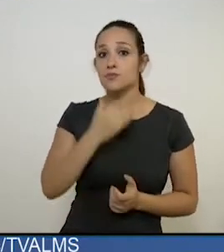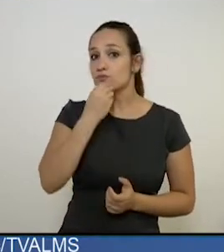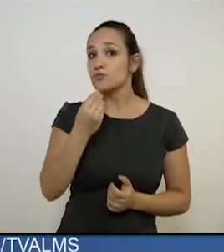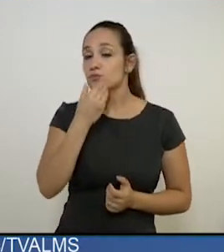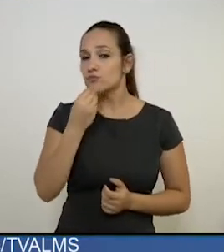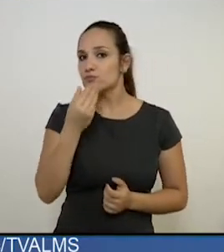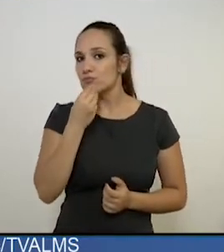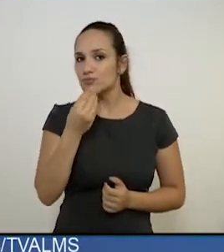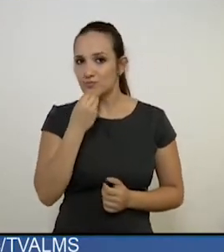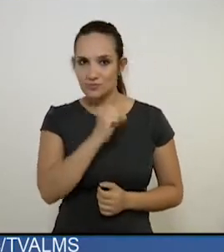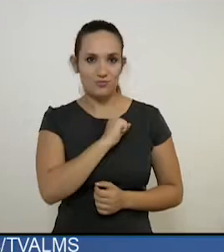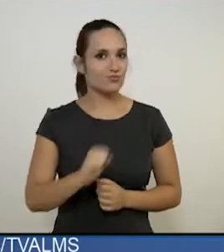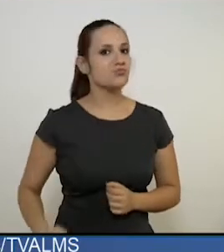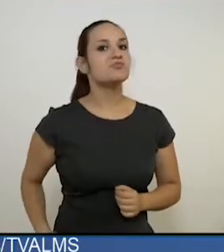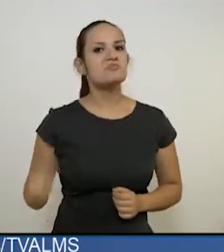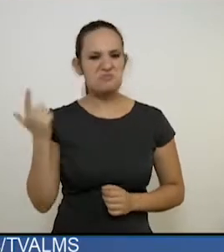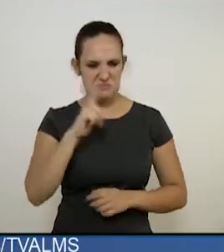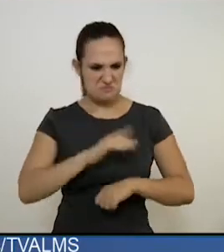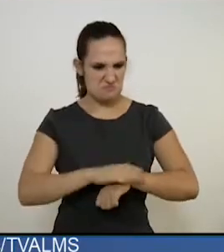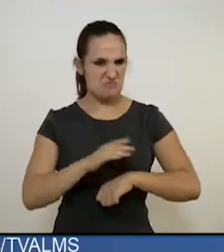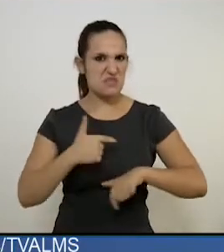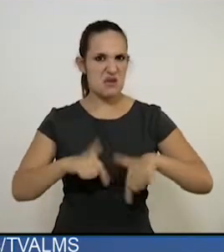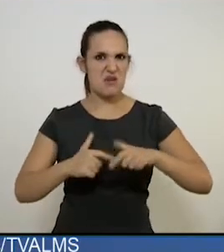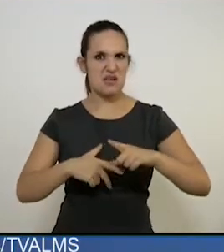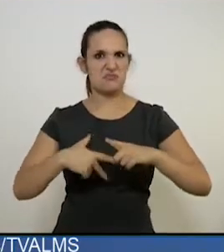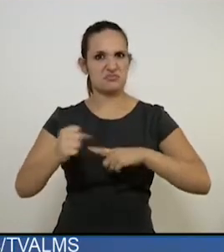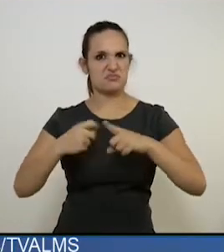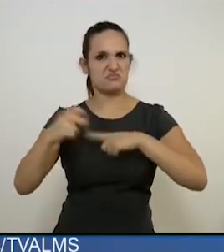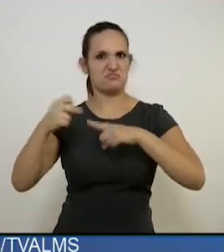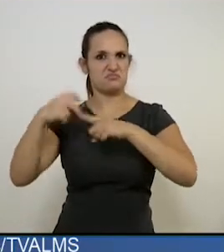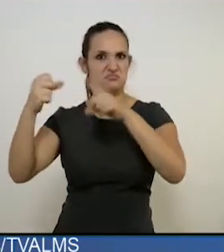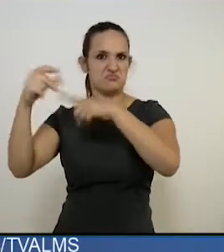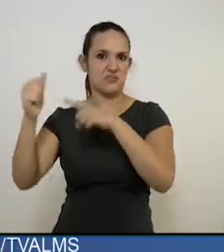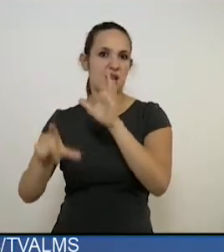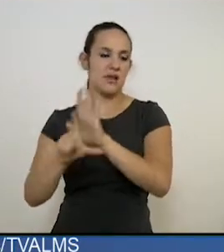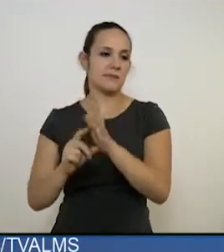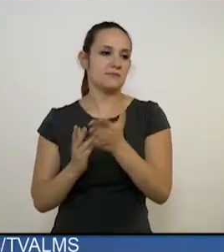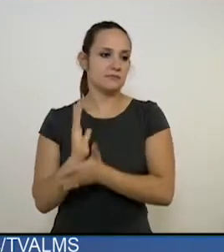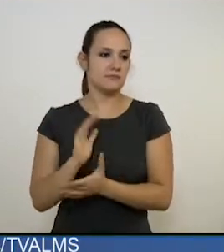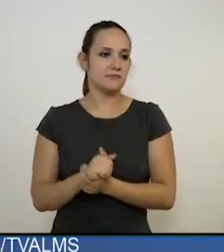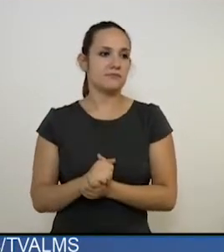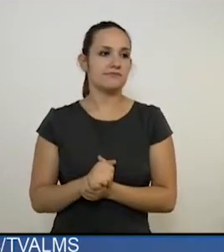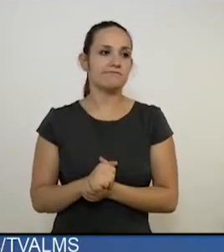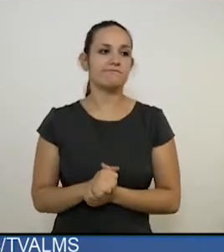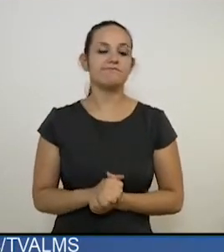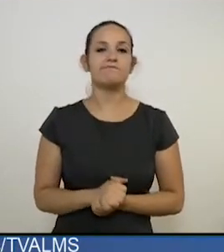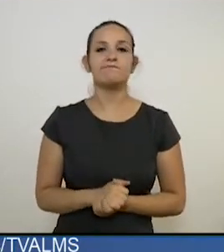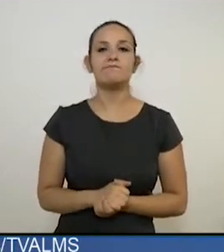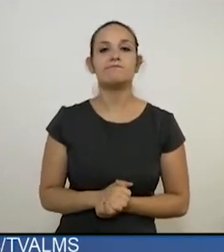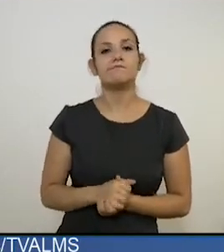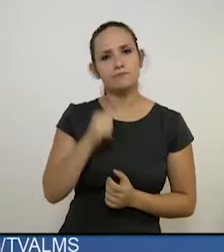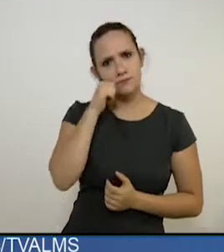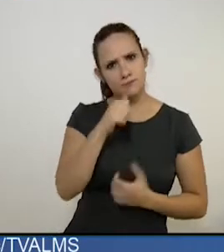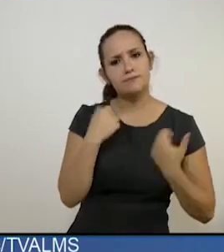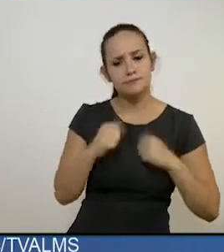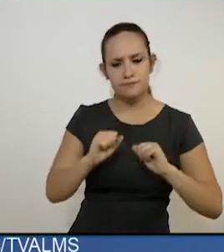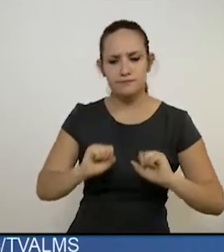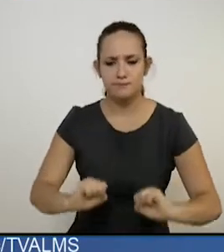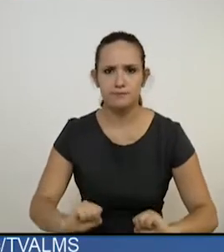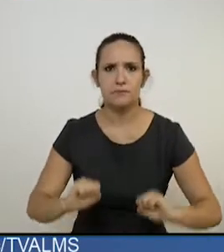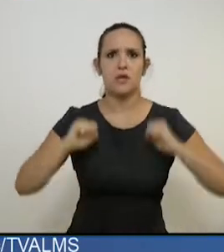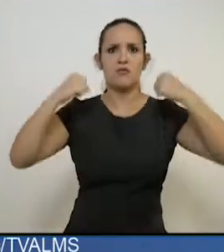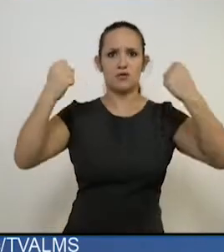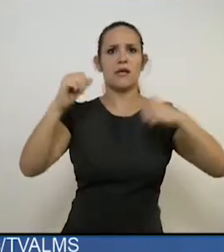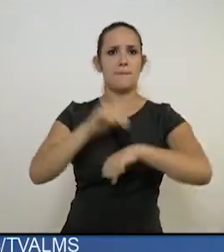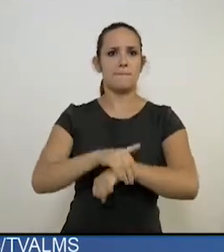trabalhos. Resultado de um senso sexista, ainda sexista. Elas precisam se esforçar mais para